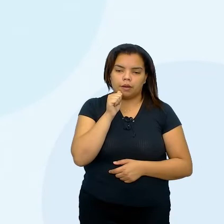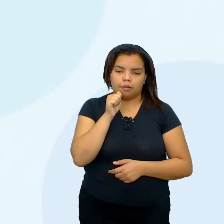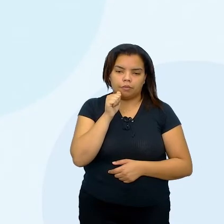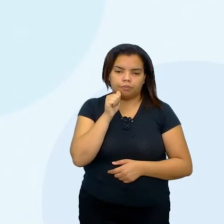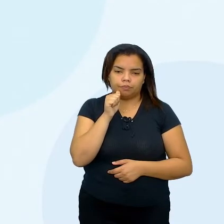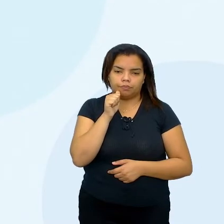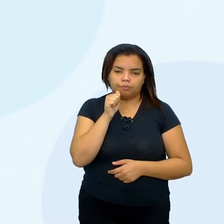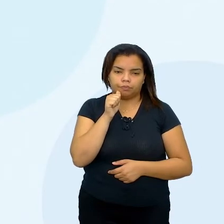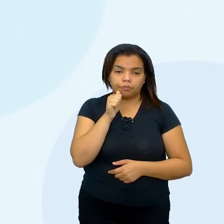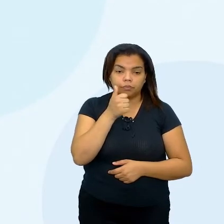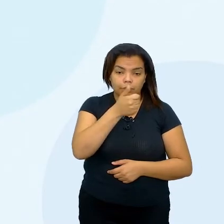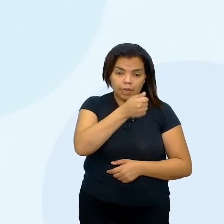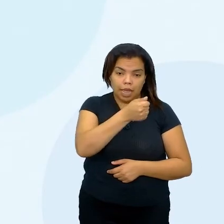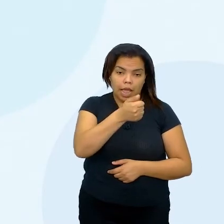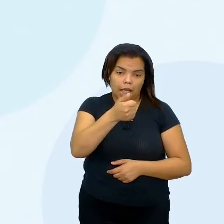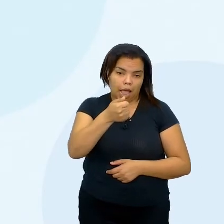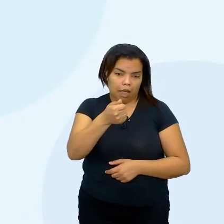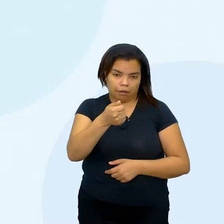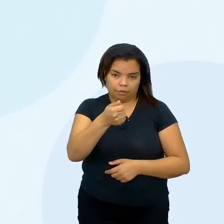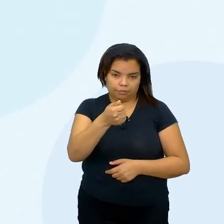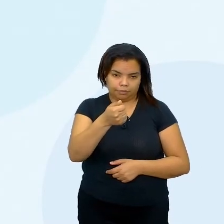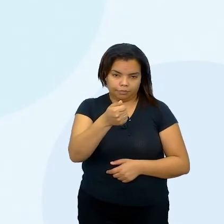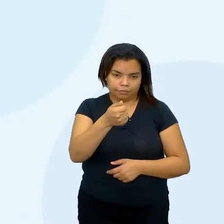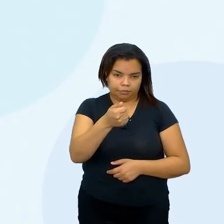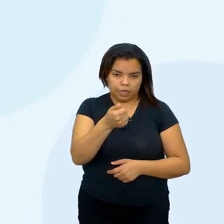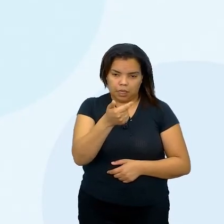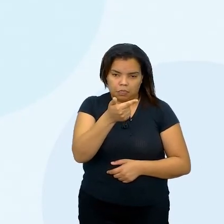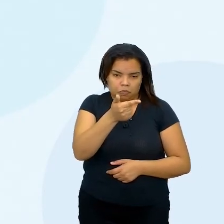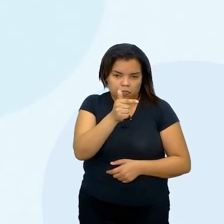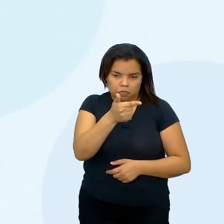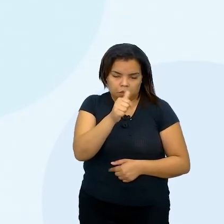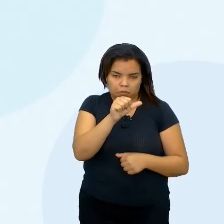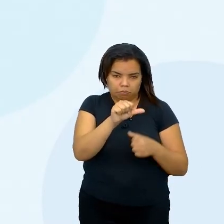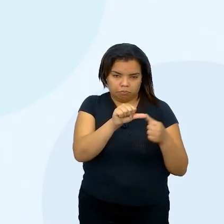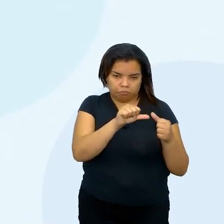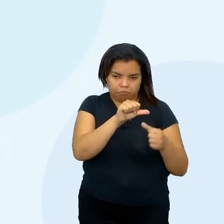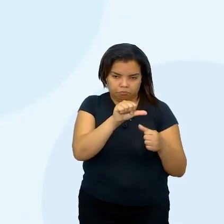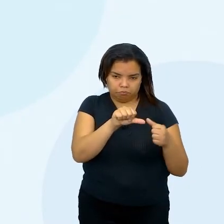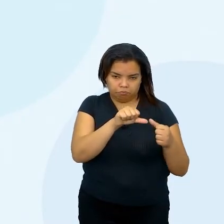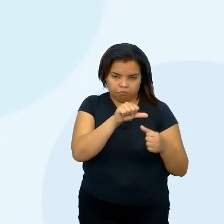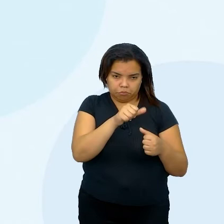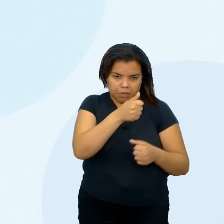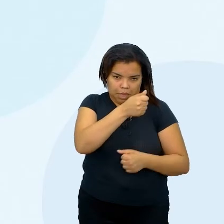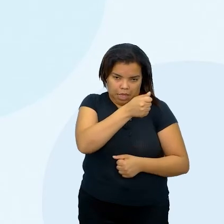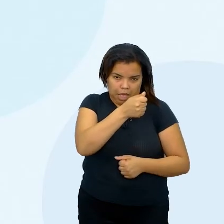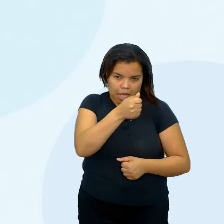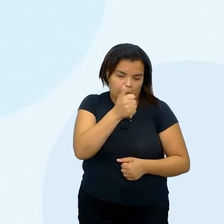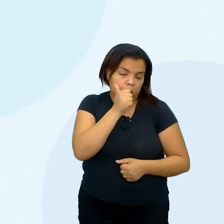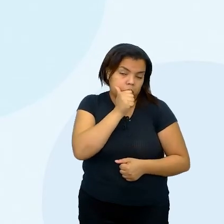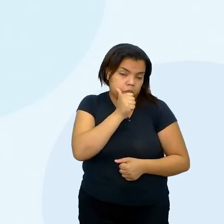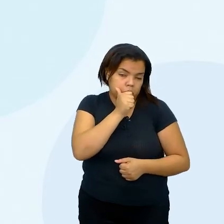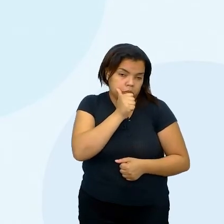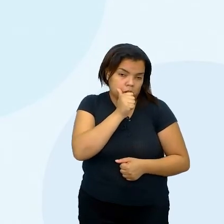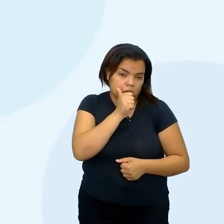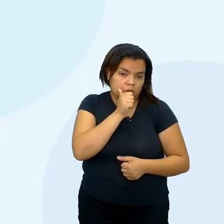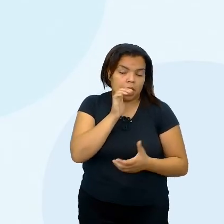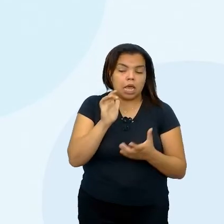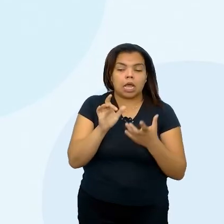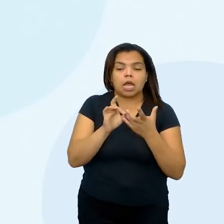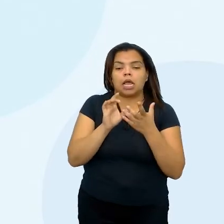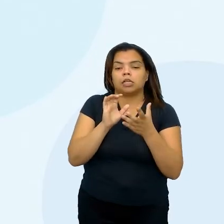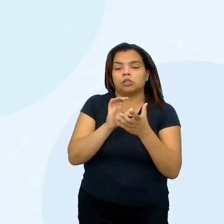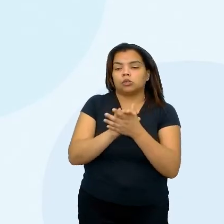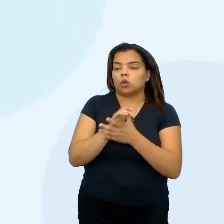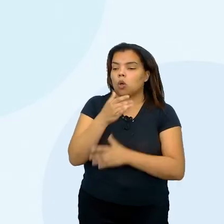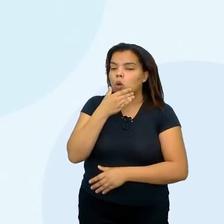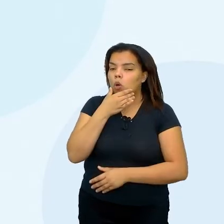é azão. Essa mulher, então, não tem alteração. Ela tem ali o sangue normal. Casou-se com um homem que